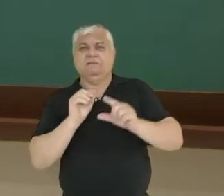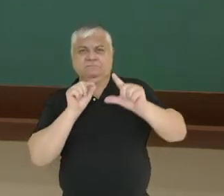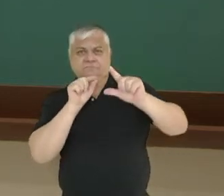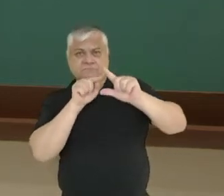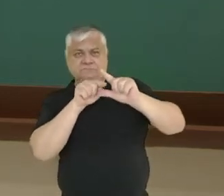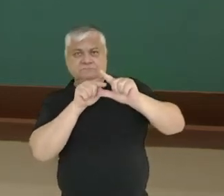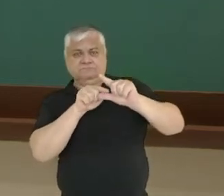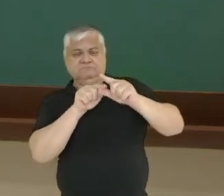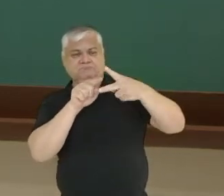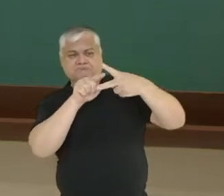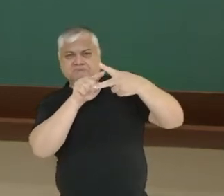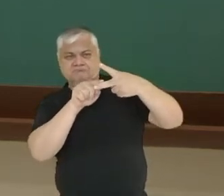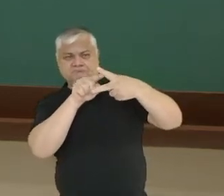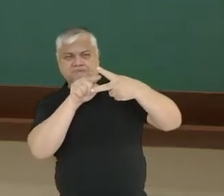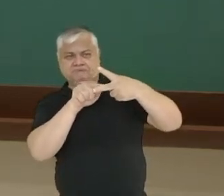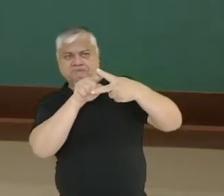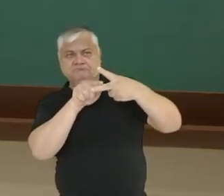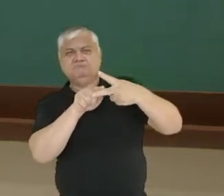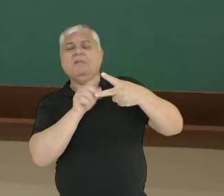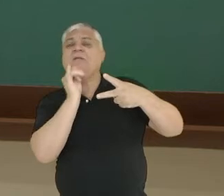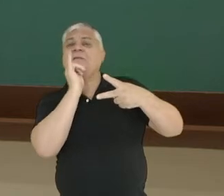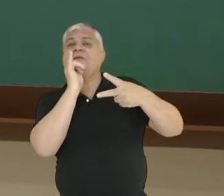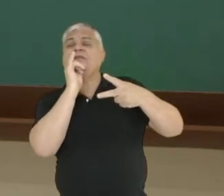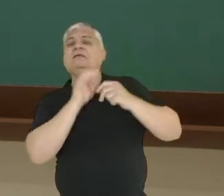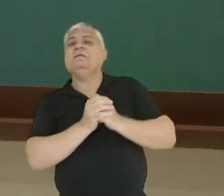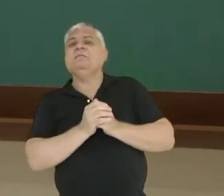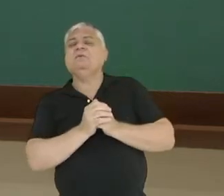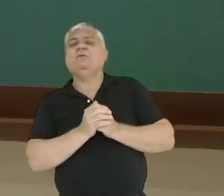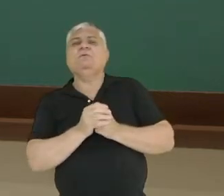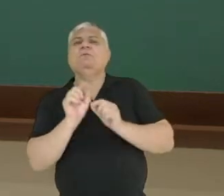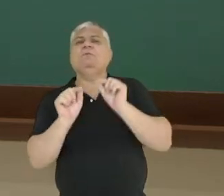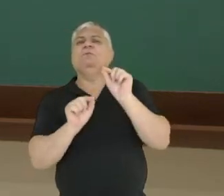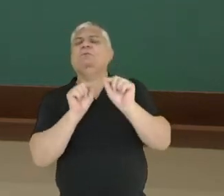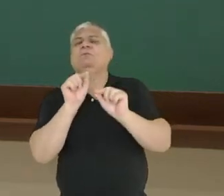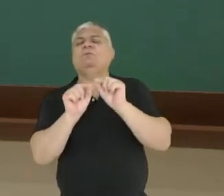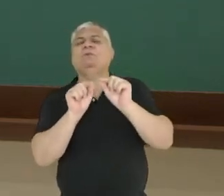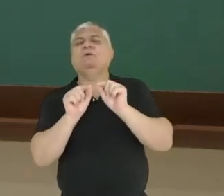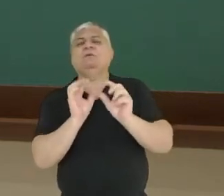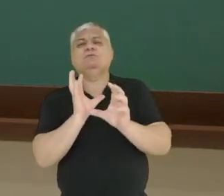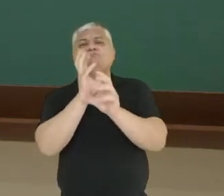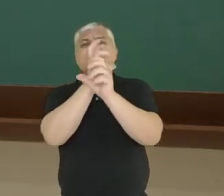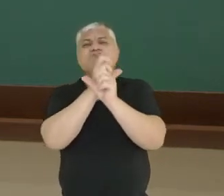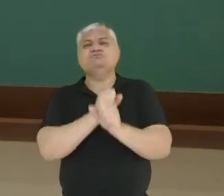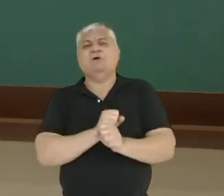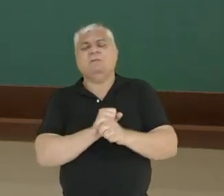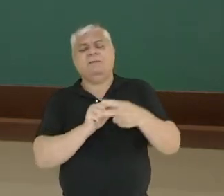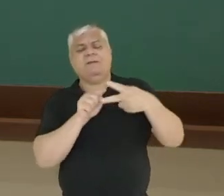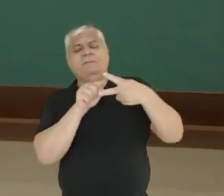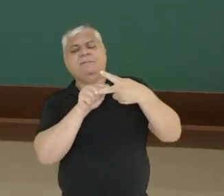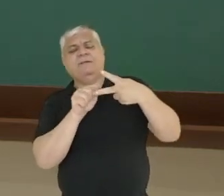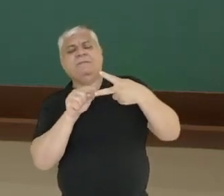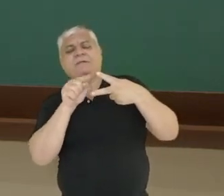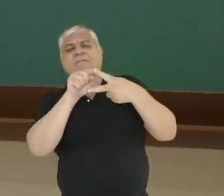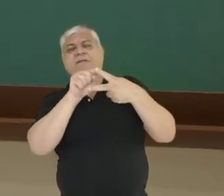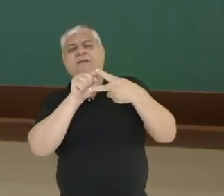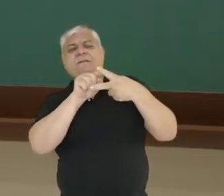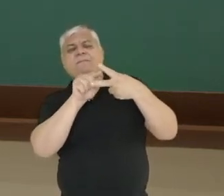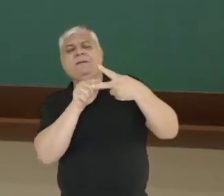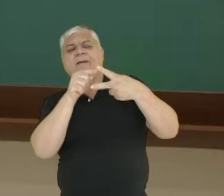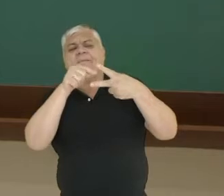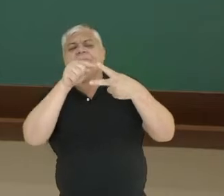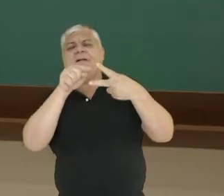interno. Você sabe, por exemplo, qual é a soma dos ângulos internos de um